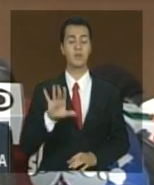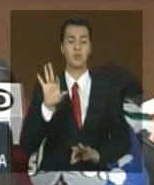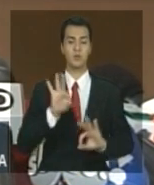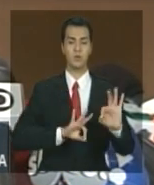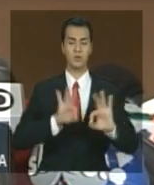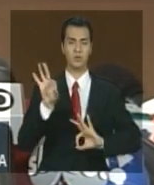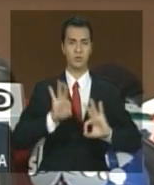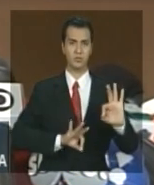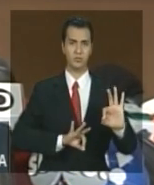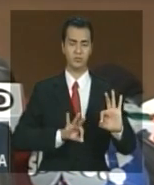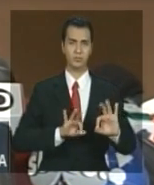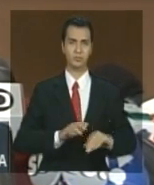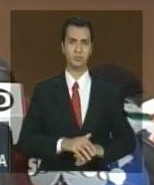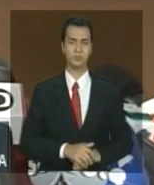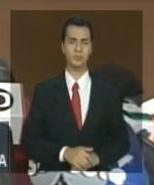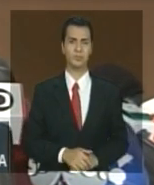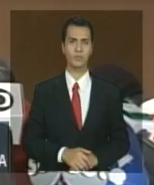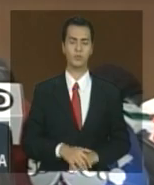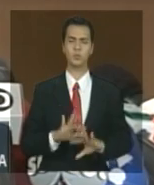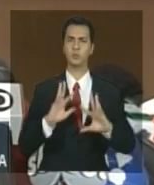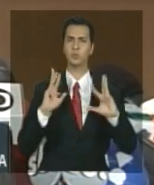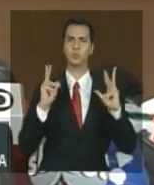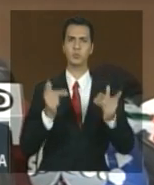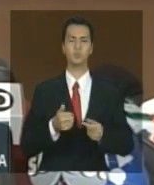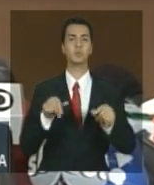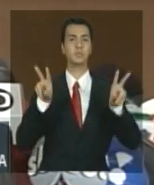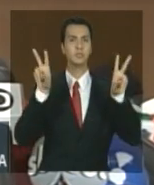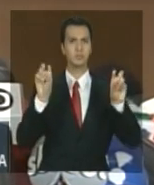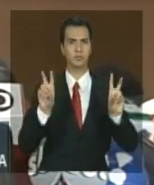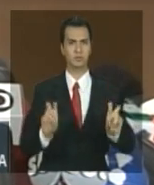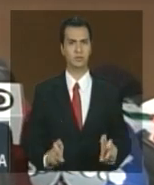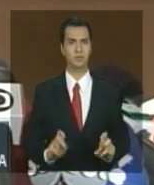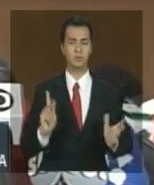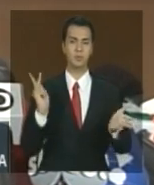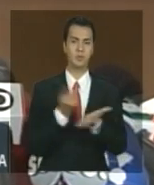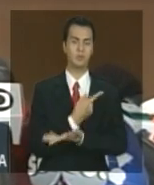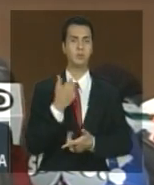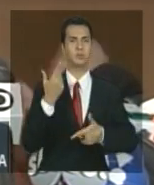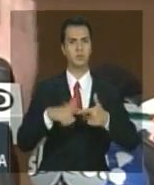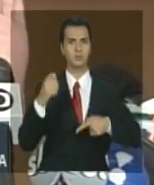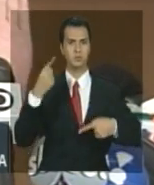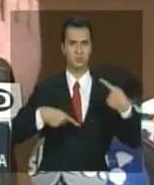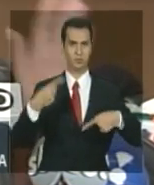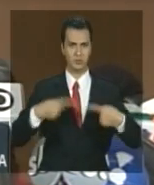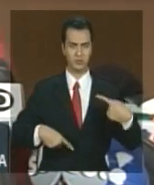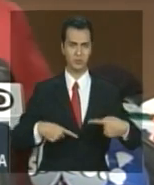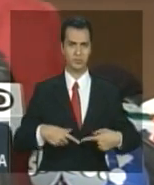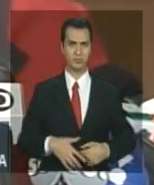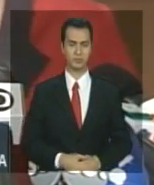reordenamento de todas as questões que são pouco competitivas. Todas.